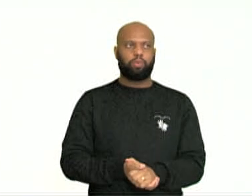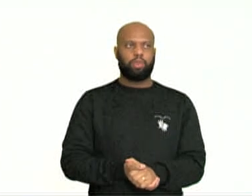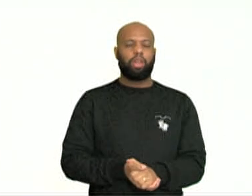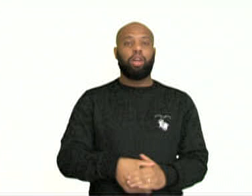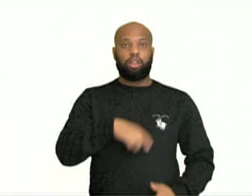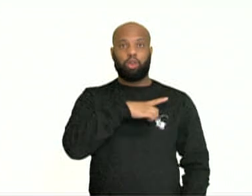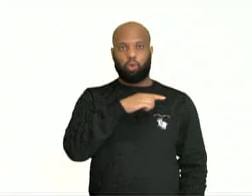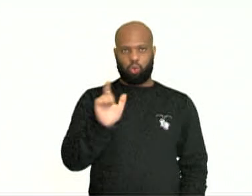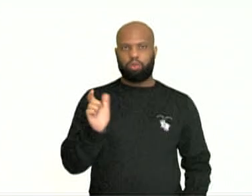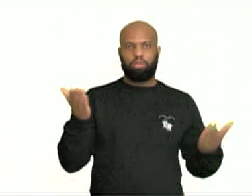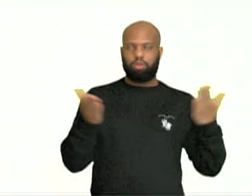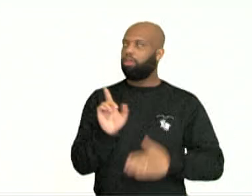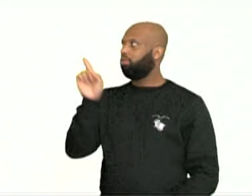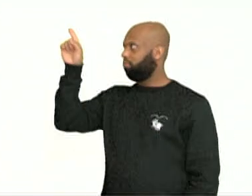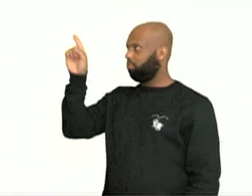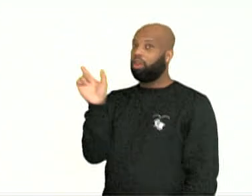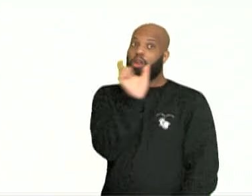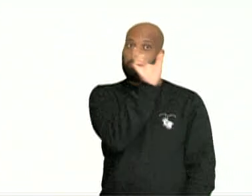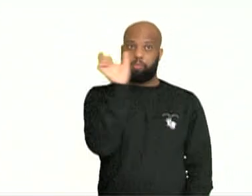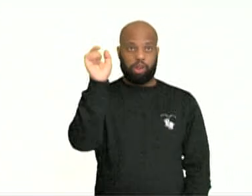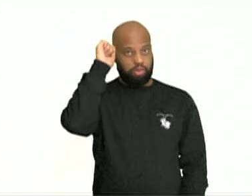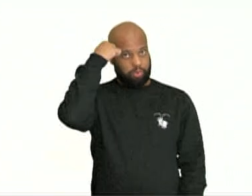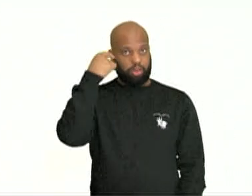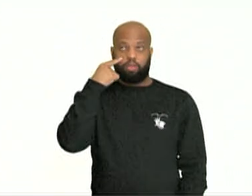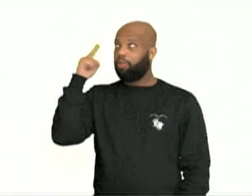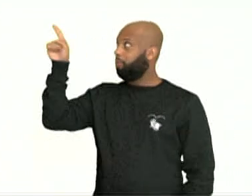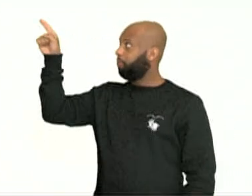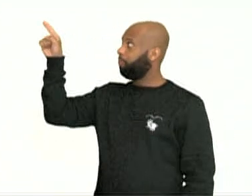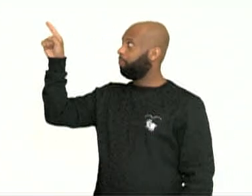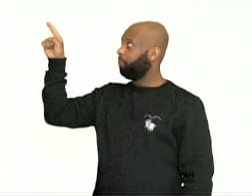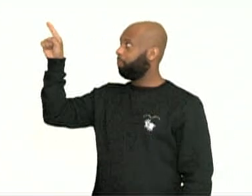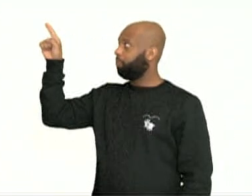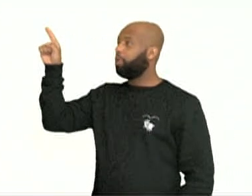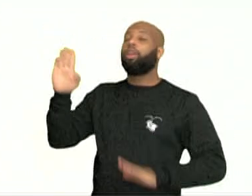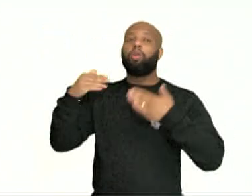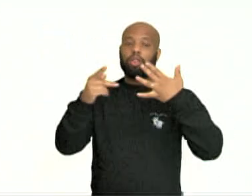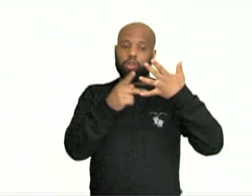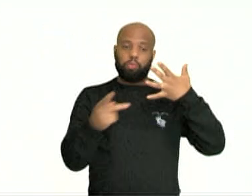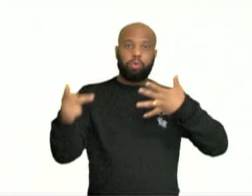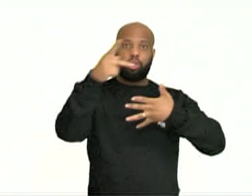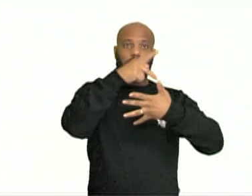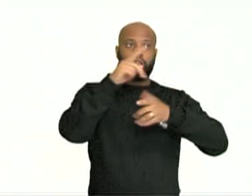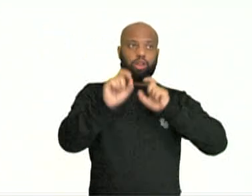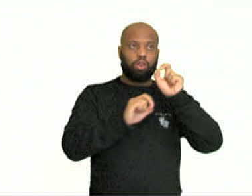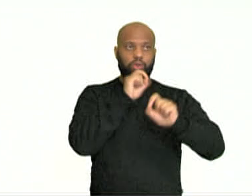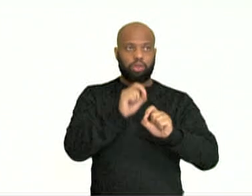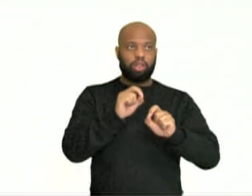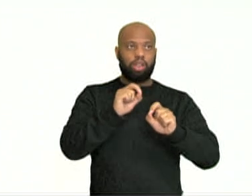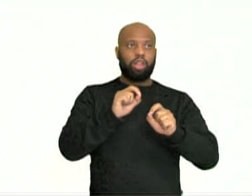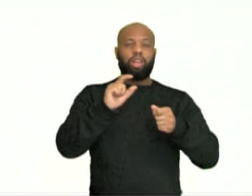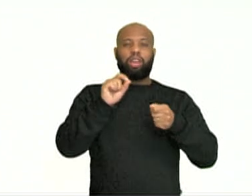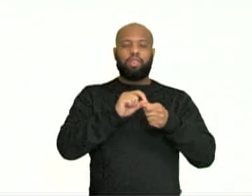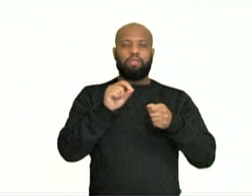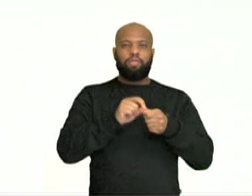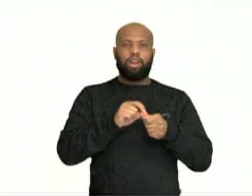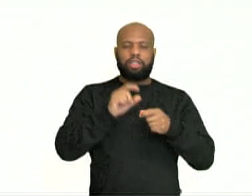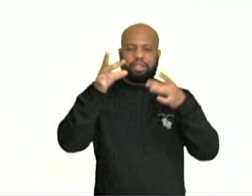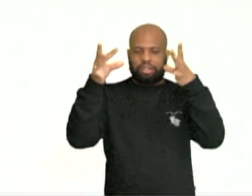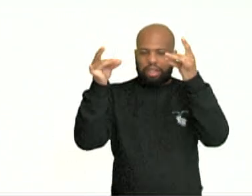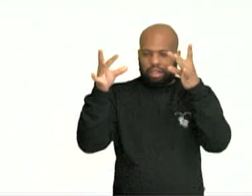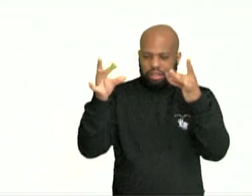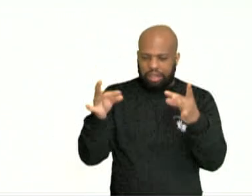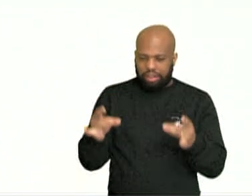Aí nós temos o Iyengar Yoga, tá? Ele prioriza a precisão, então ele trabalha muito com esses